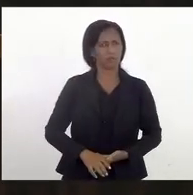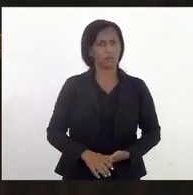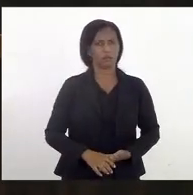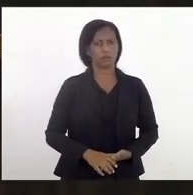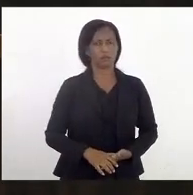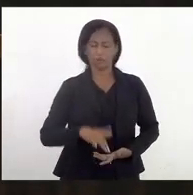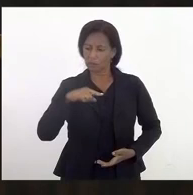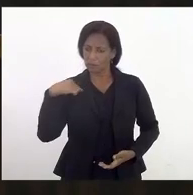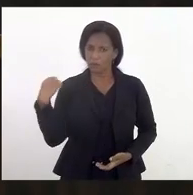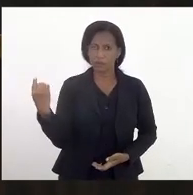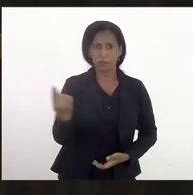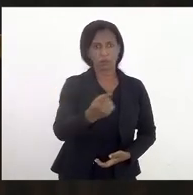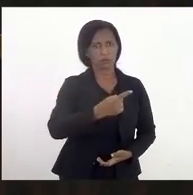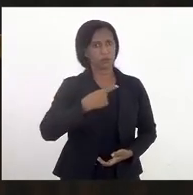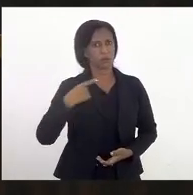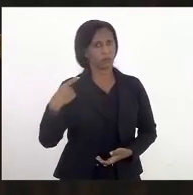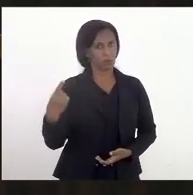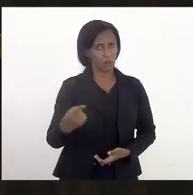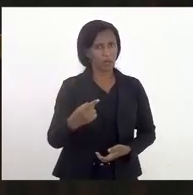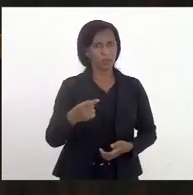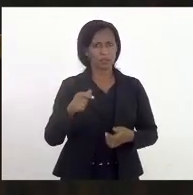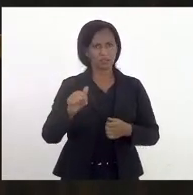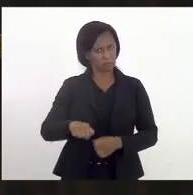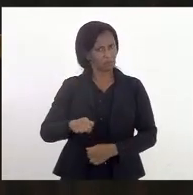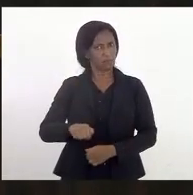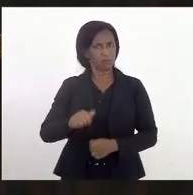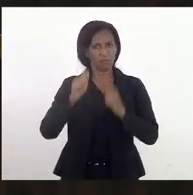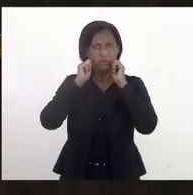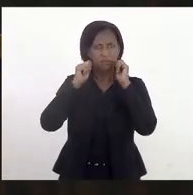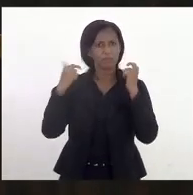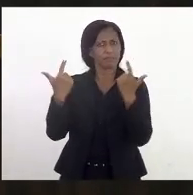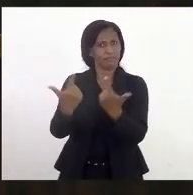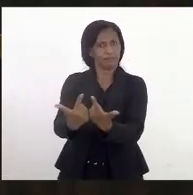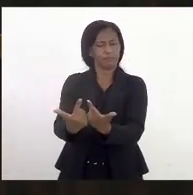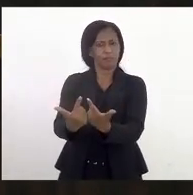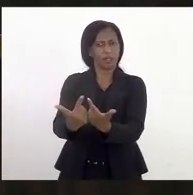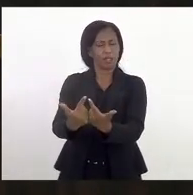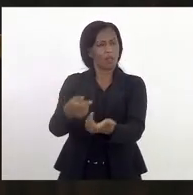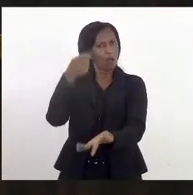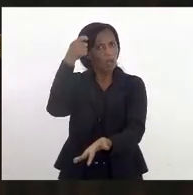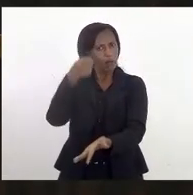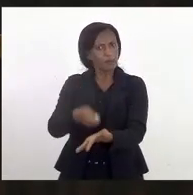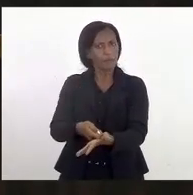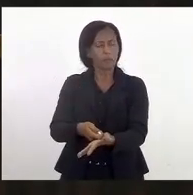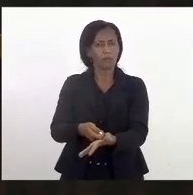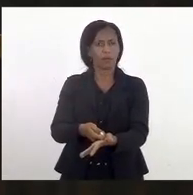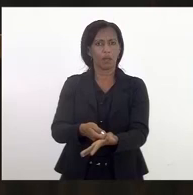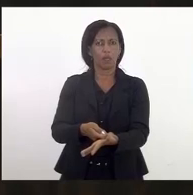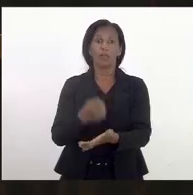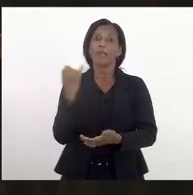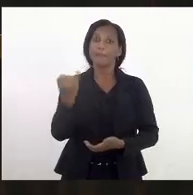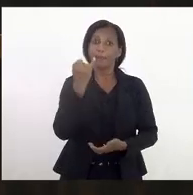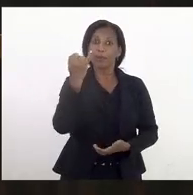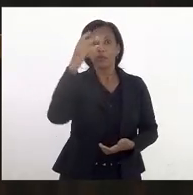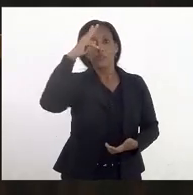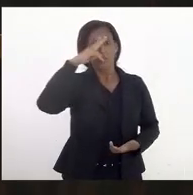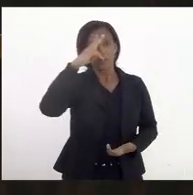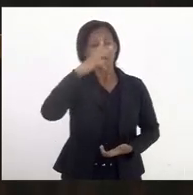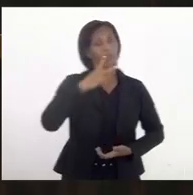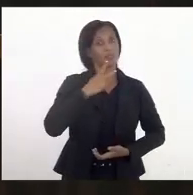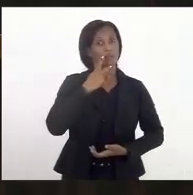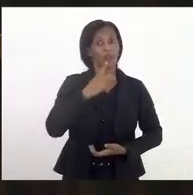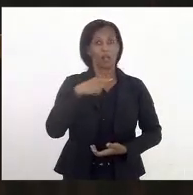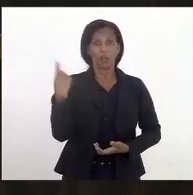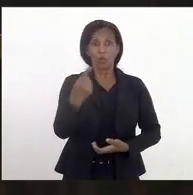nós a assembleia eu volto a afirmar que é importante valdinete diga que nós